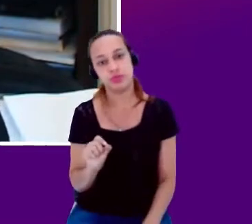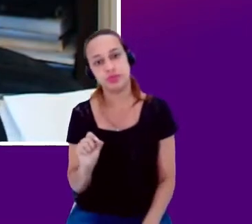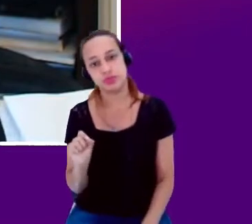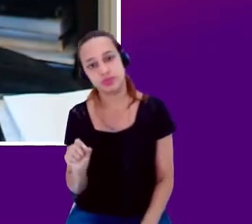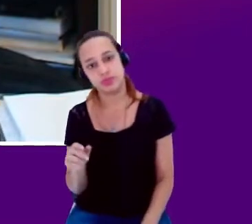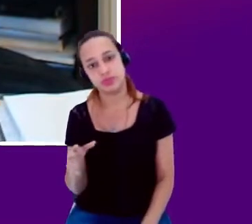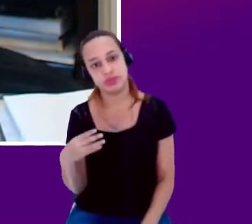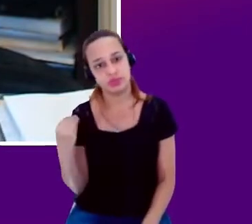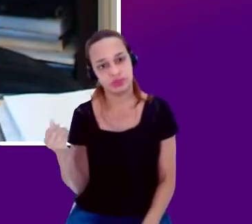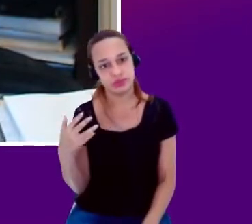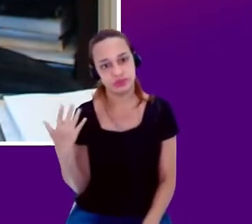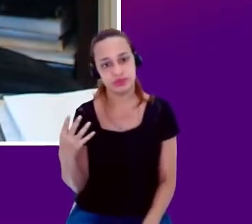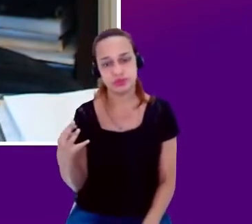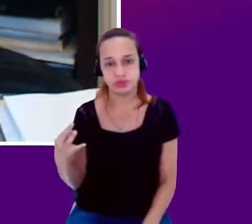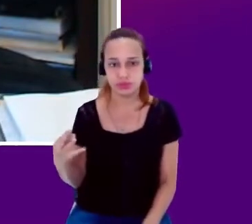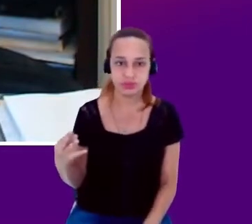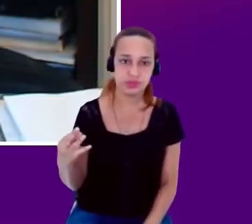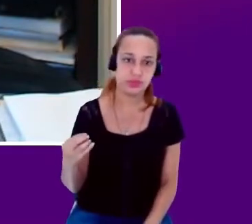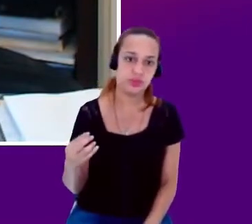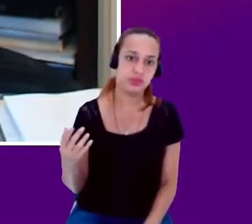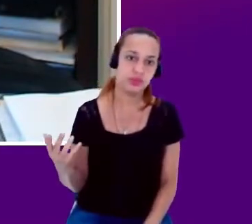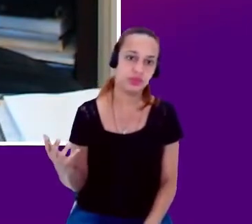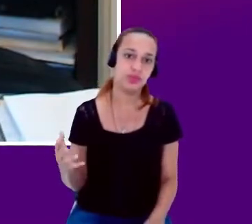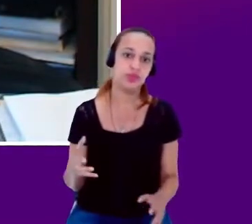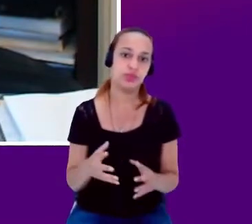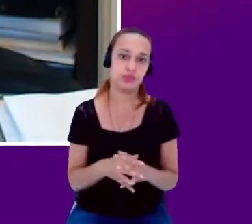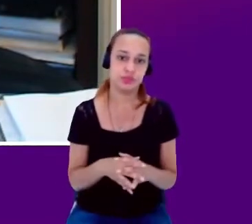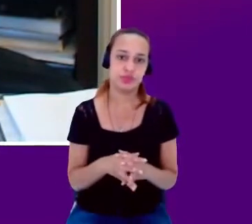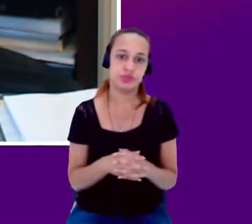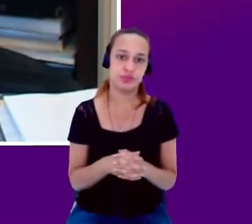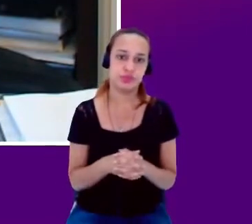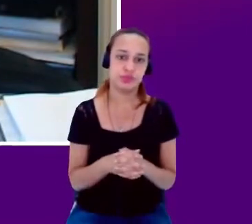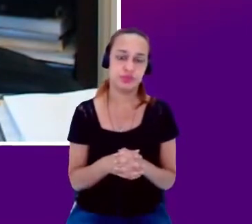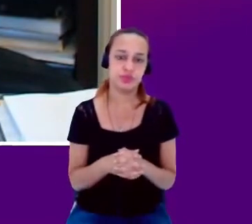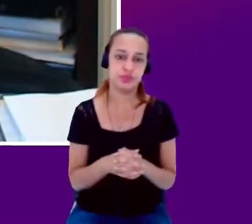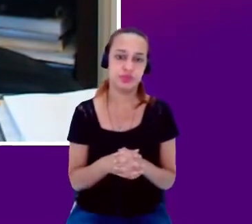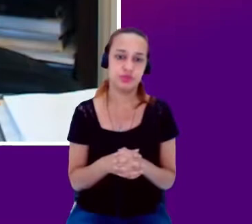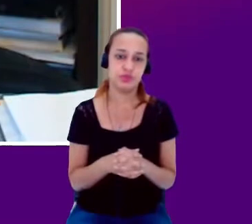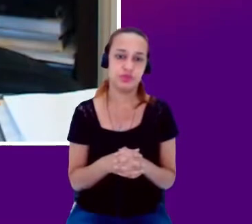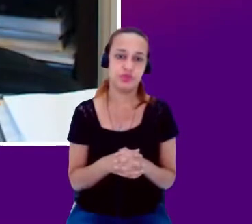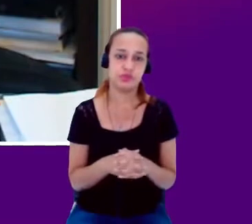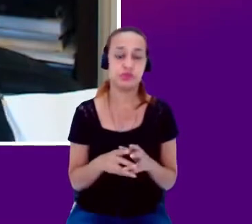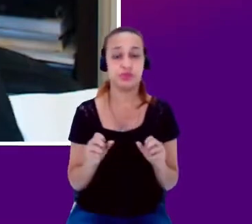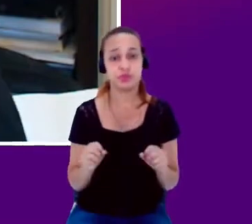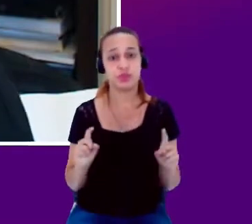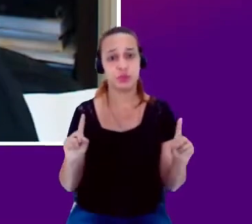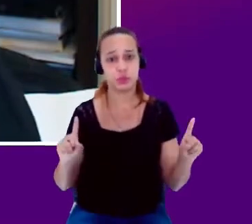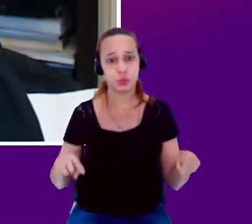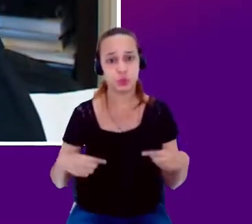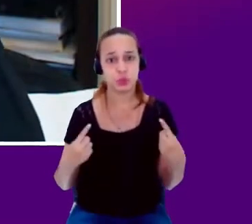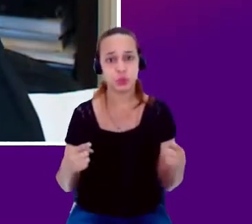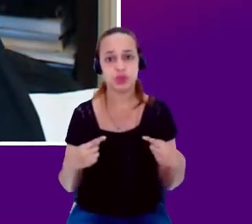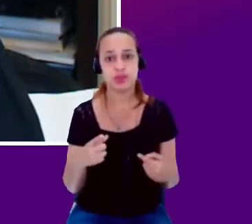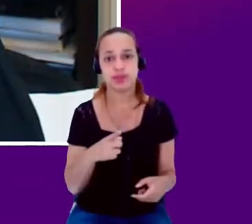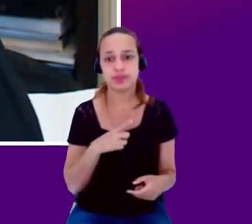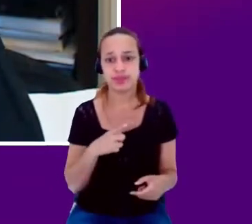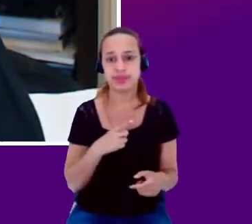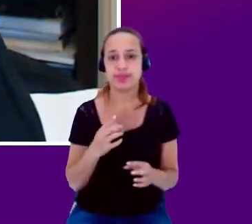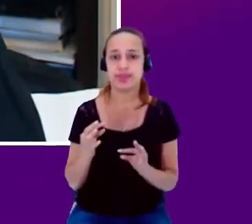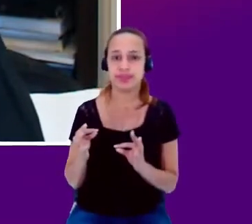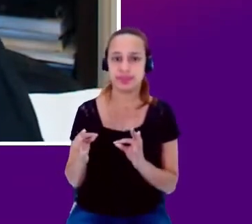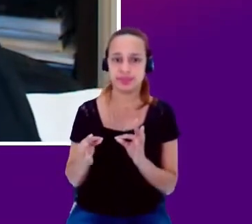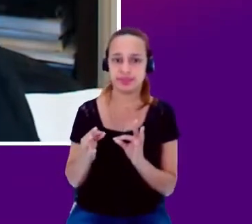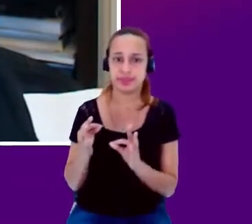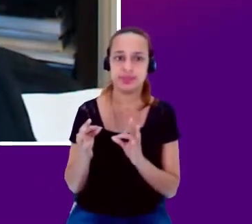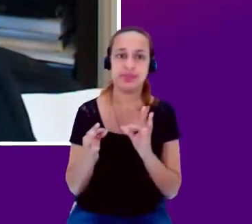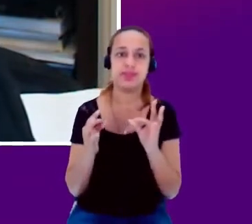Obviamente, isso tudo vai tendo que ser atualizado diante dos desafios crescentes da tecnologia. Na questão do seguro, por